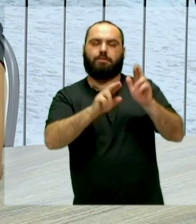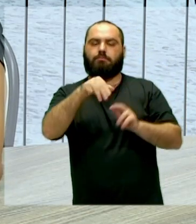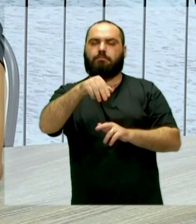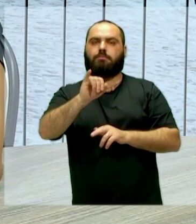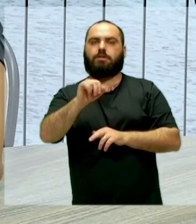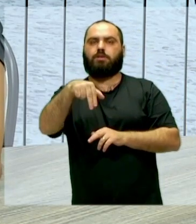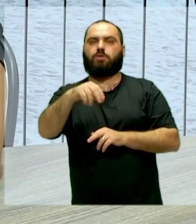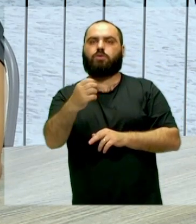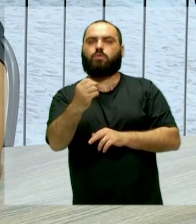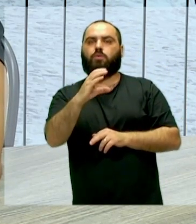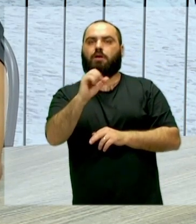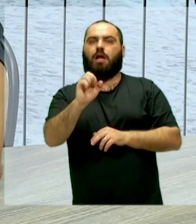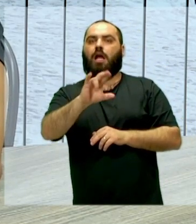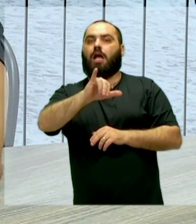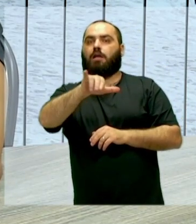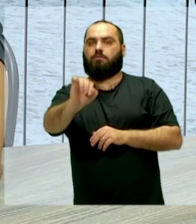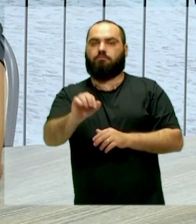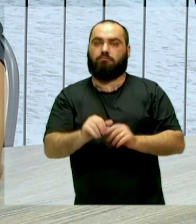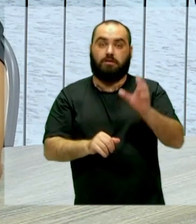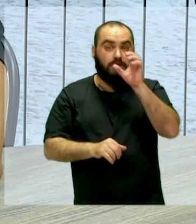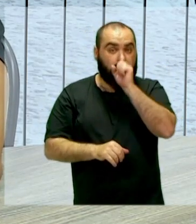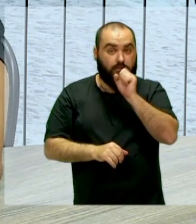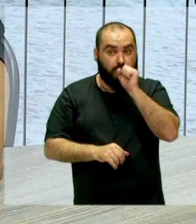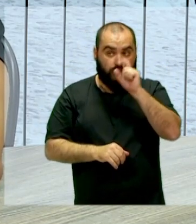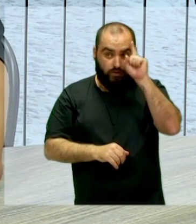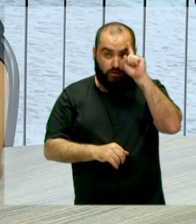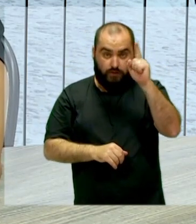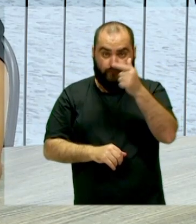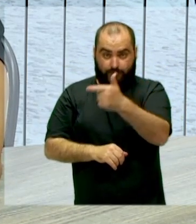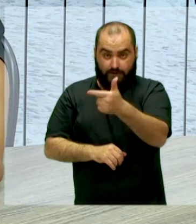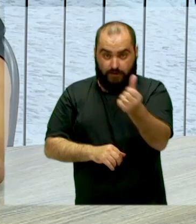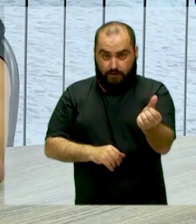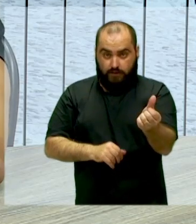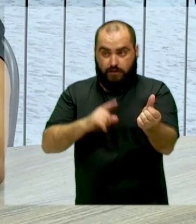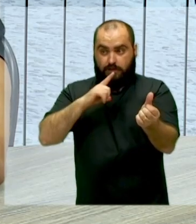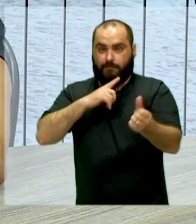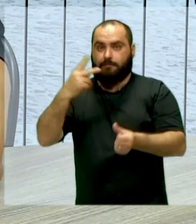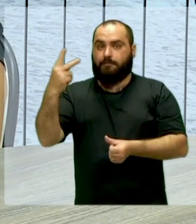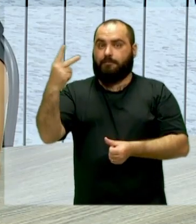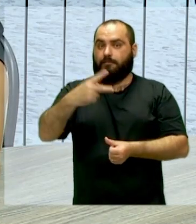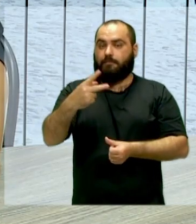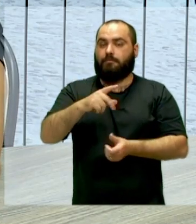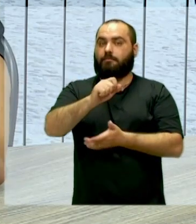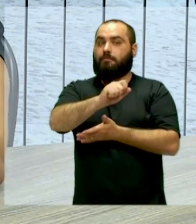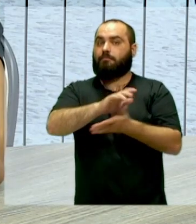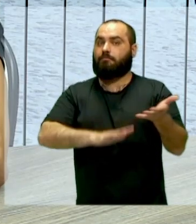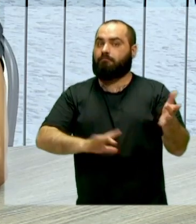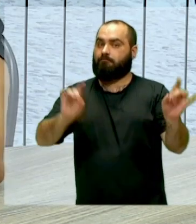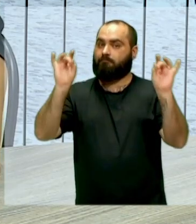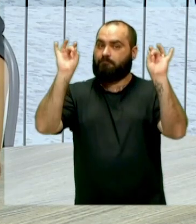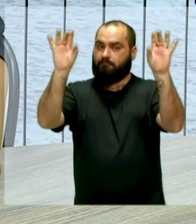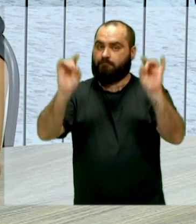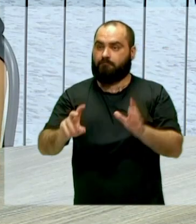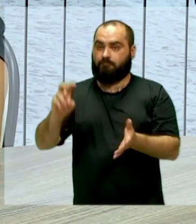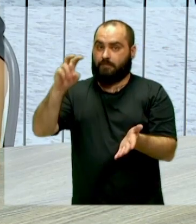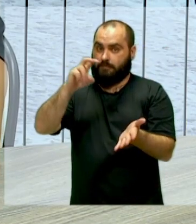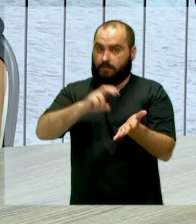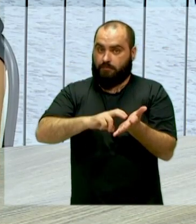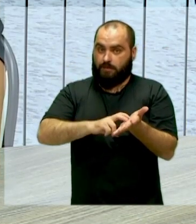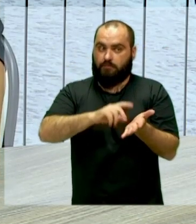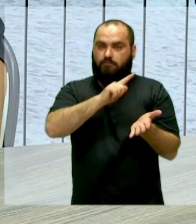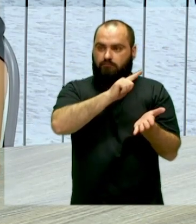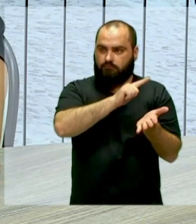minhocário E no sábado dia 26 a gente tem duas grandes atividades incríveis também de manhã a gente vai fazer uma